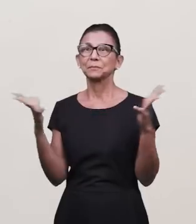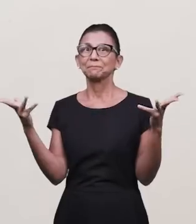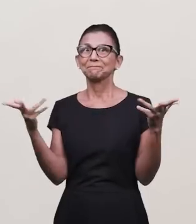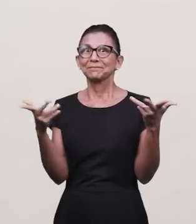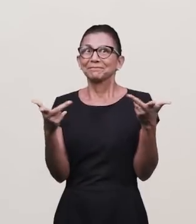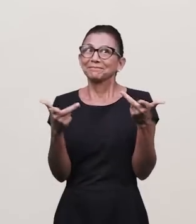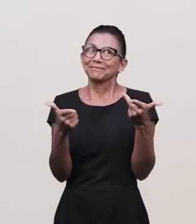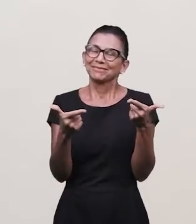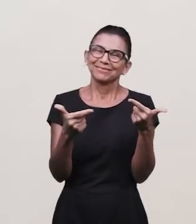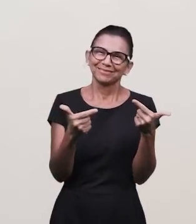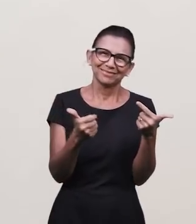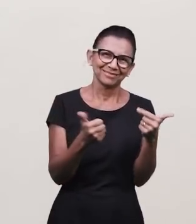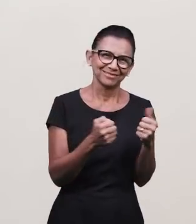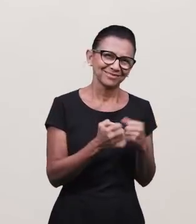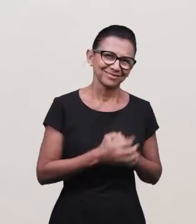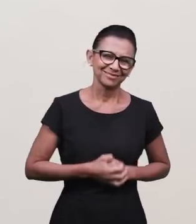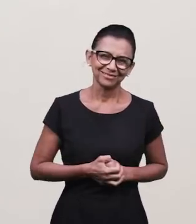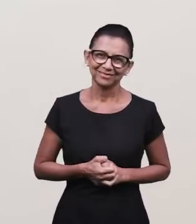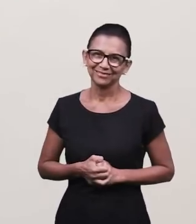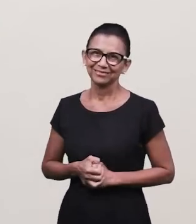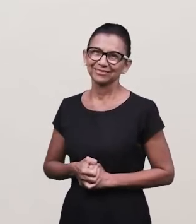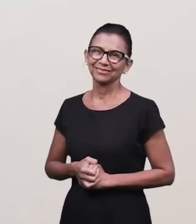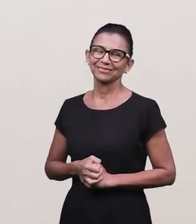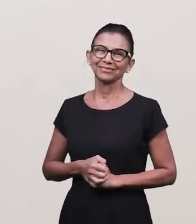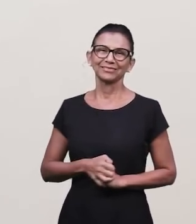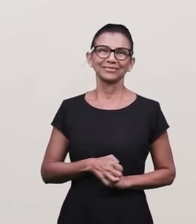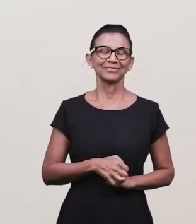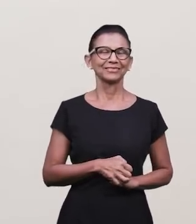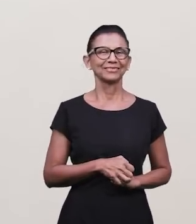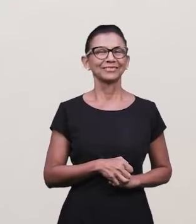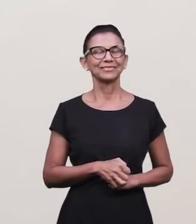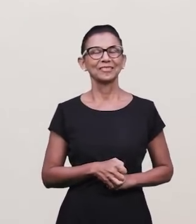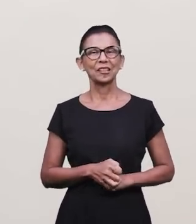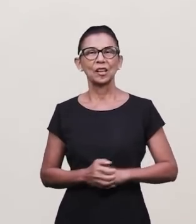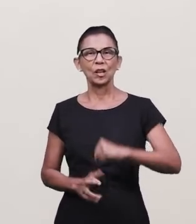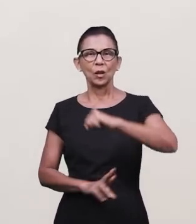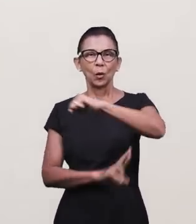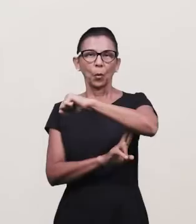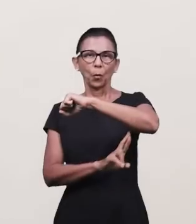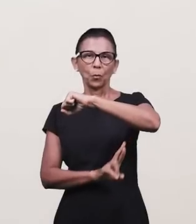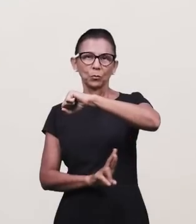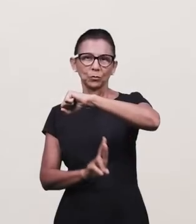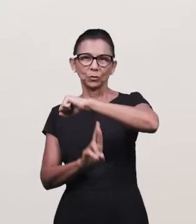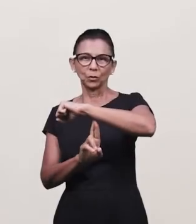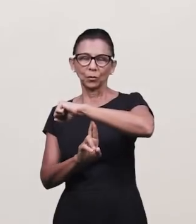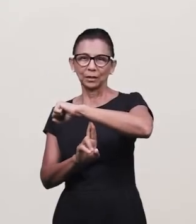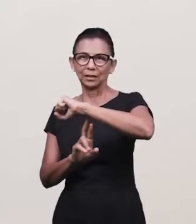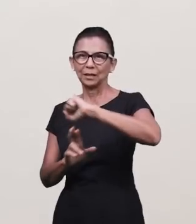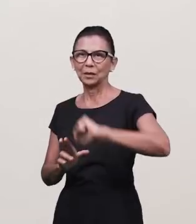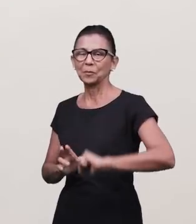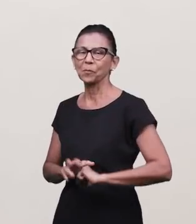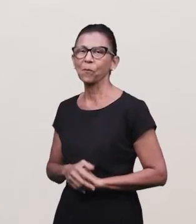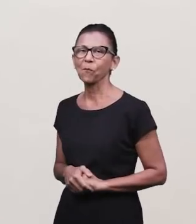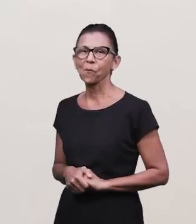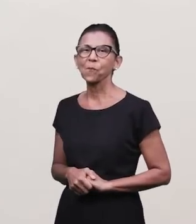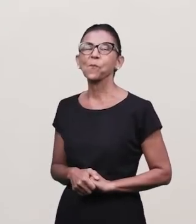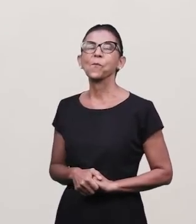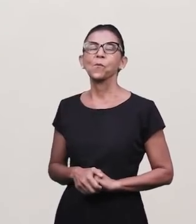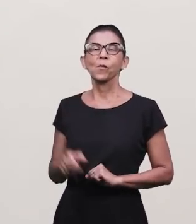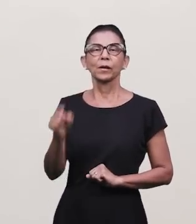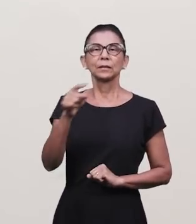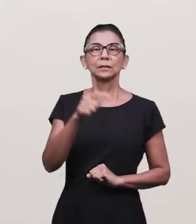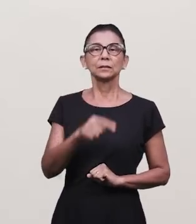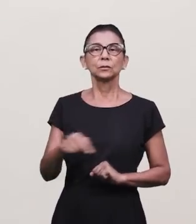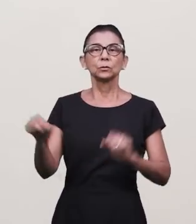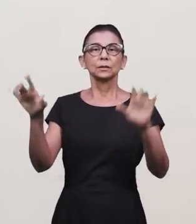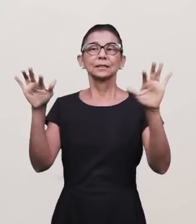Que maravilha, hein? Agora vamos lá para a região de Rondônia, Porto Velho, onde o Senhor convocou